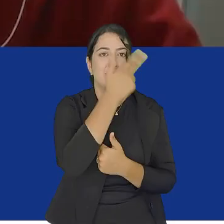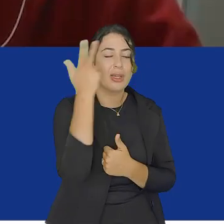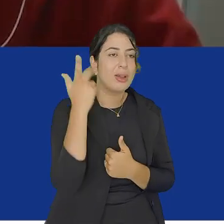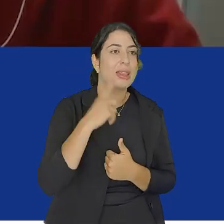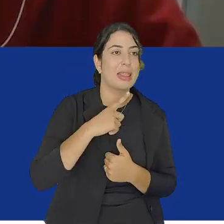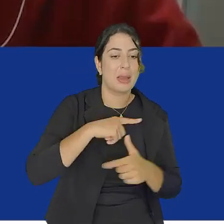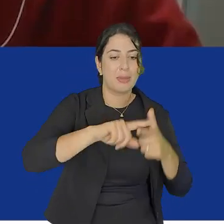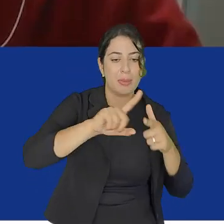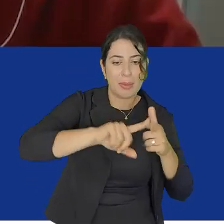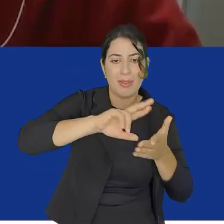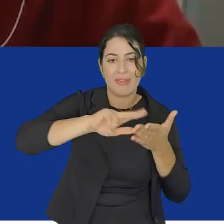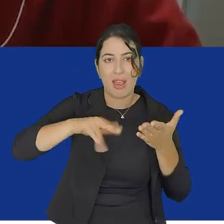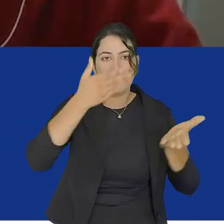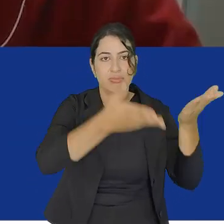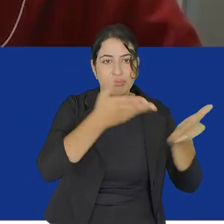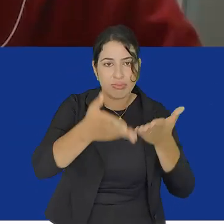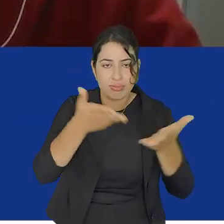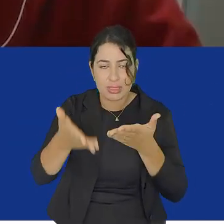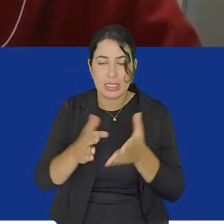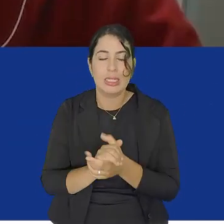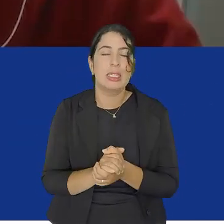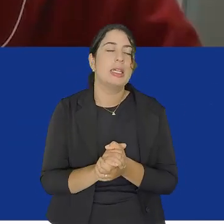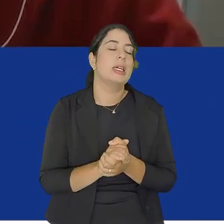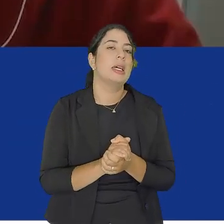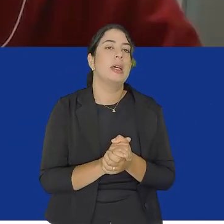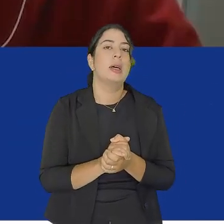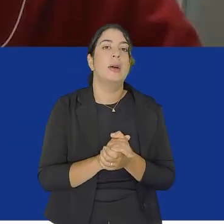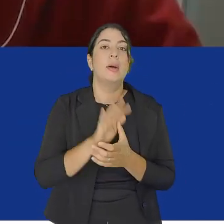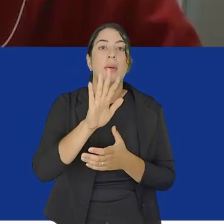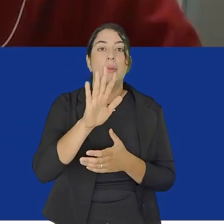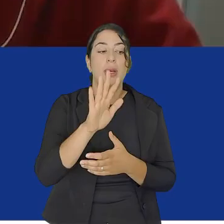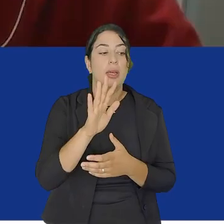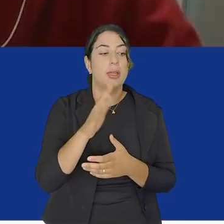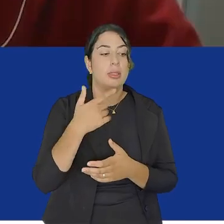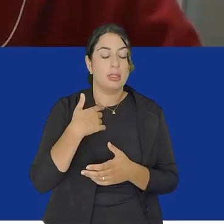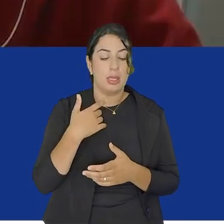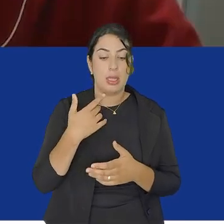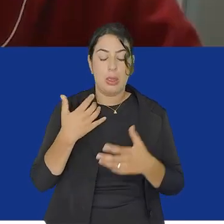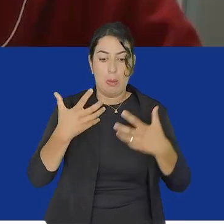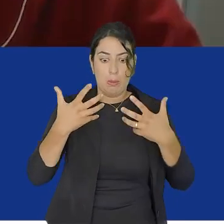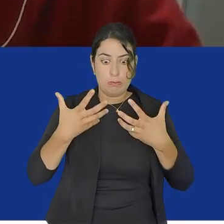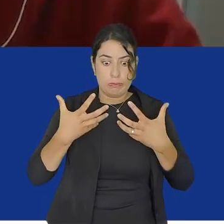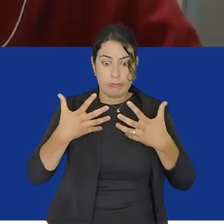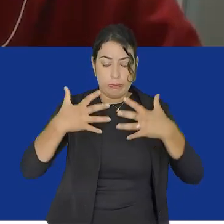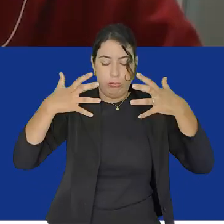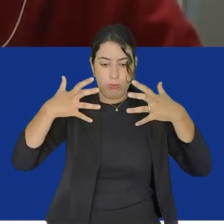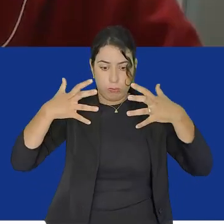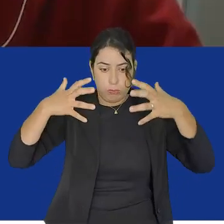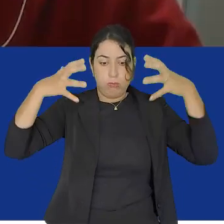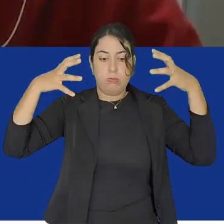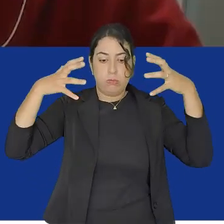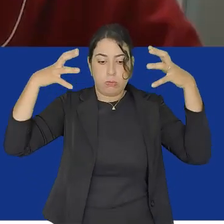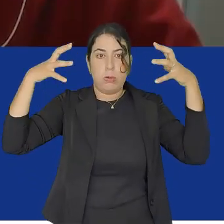pessoas estão passando por dificuldades dentro da nossa equipe, e a gente vai se acumulando de tantas coisas